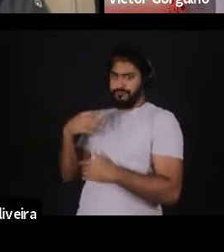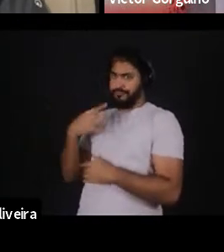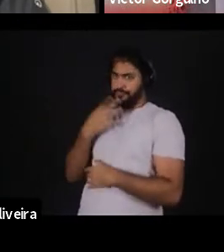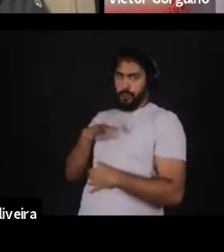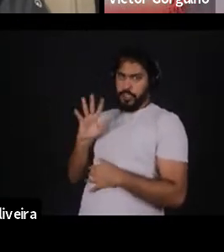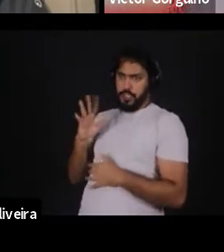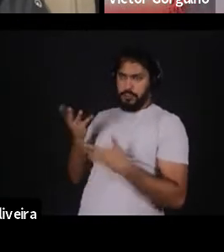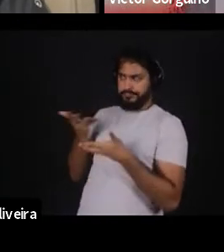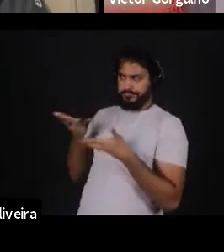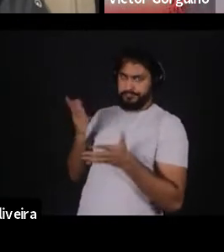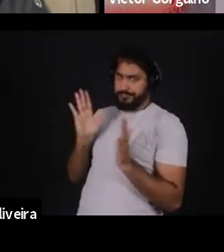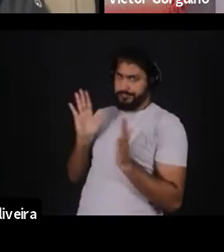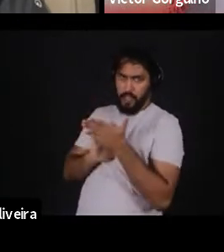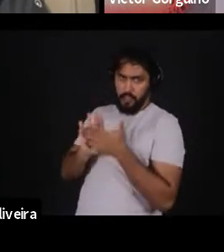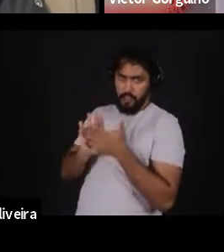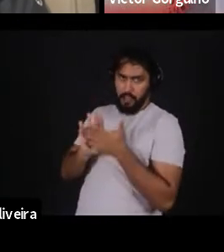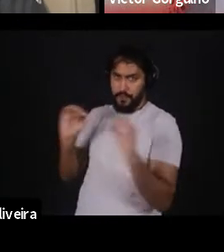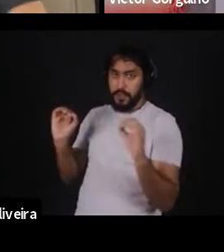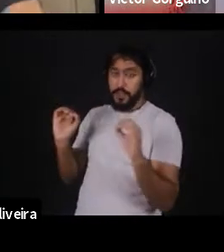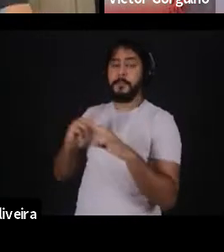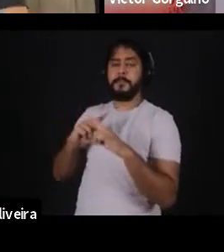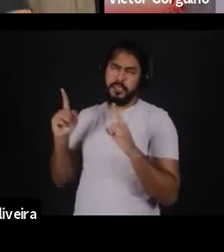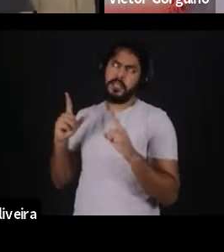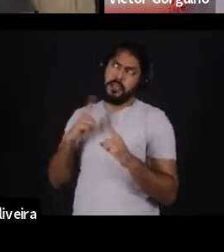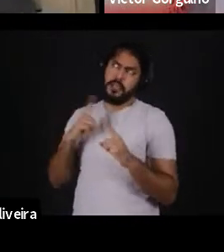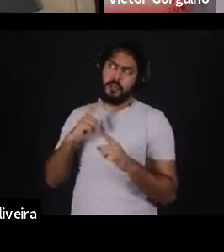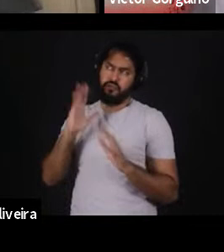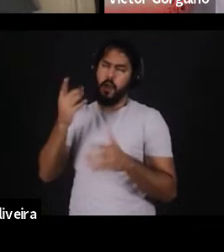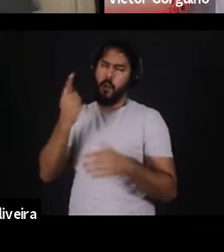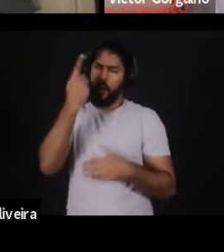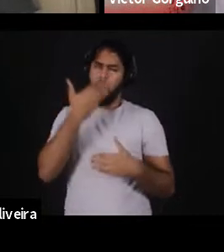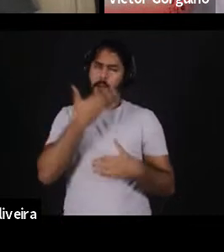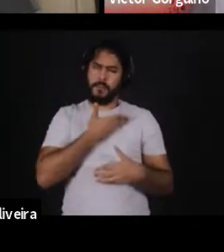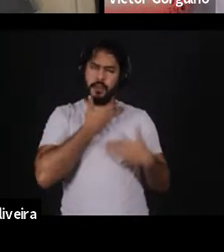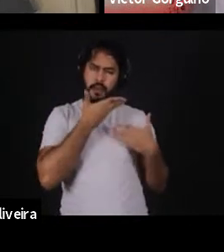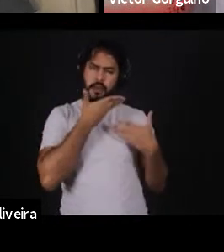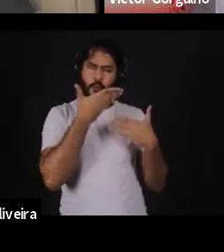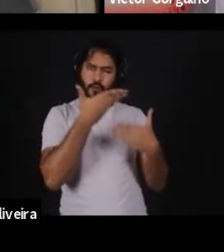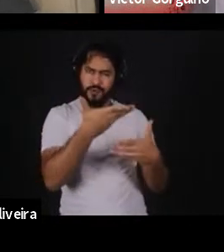Eu tinha sido convidado por uma amiga para fazer um trabalho,